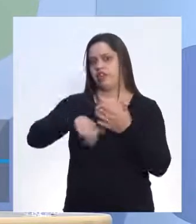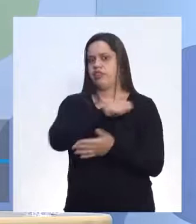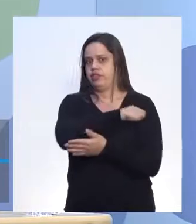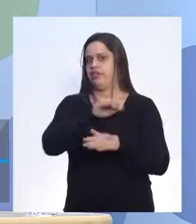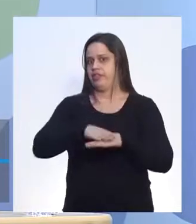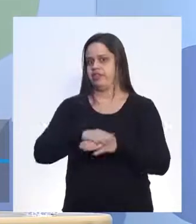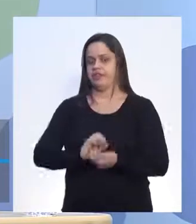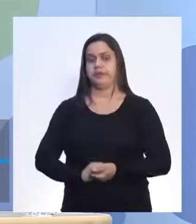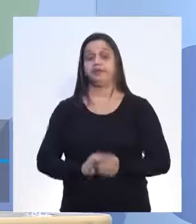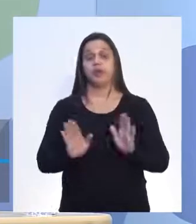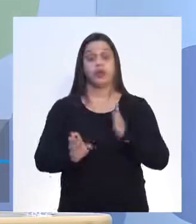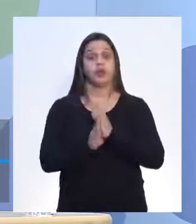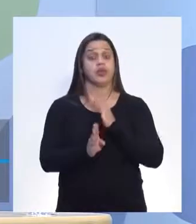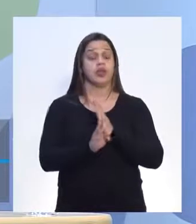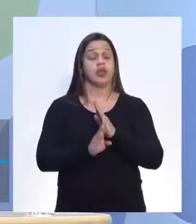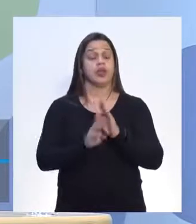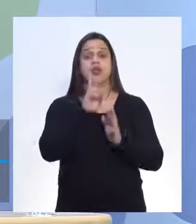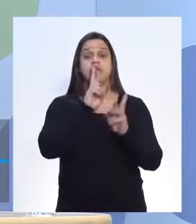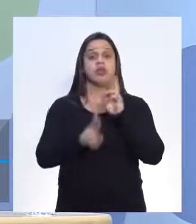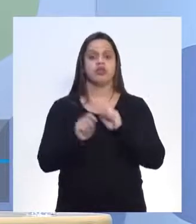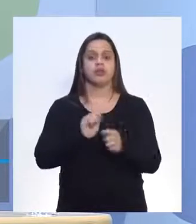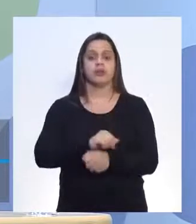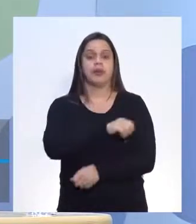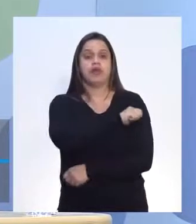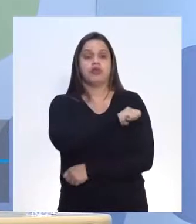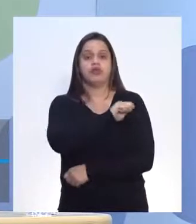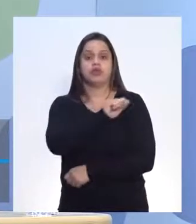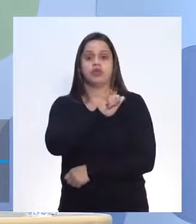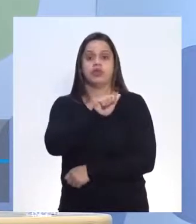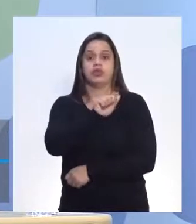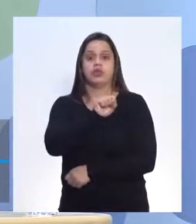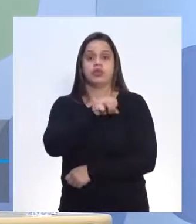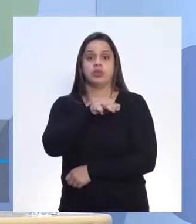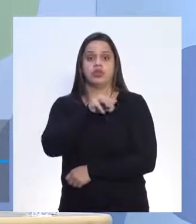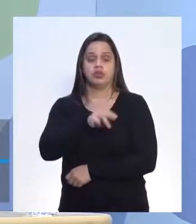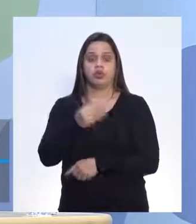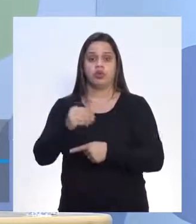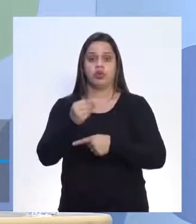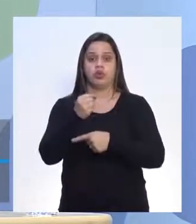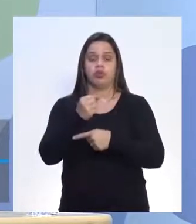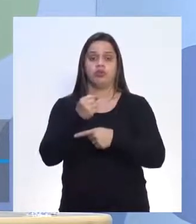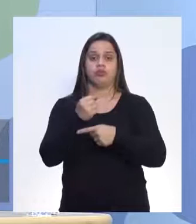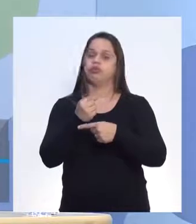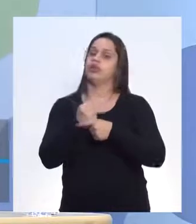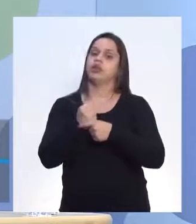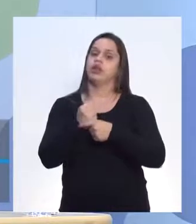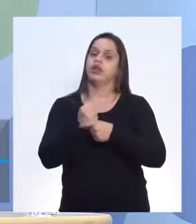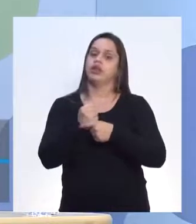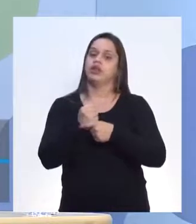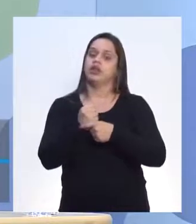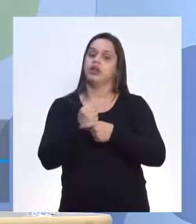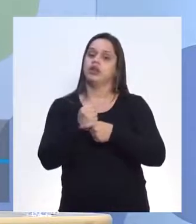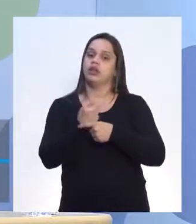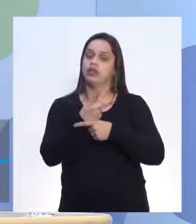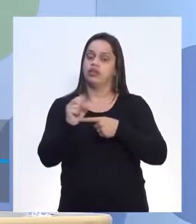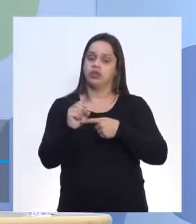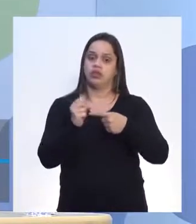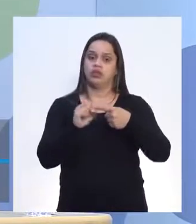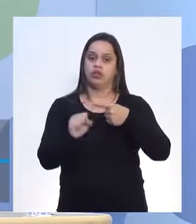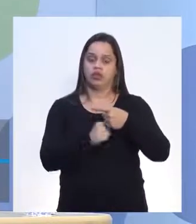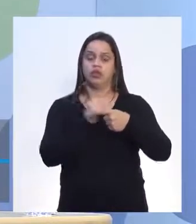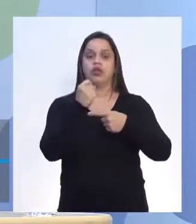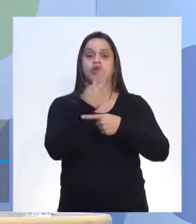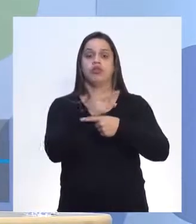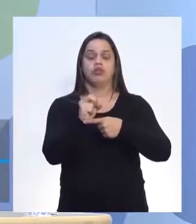algumas respostas assim, ó. Bacana. Yasmin colocou 12 sobre 8. Legal. A Isabela colocou 20 sobre 12